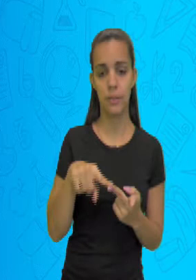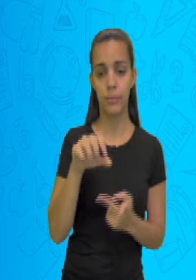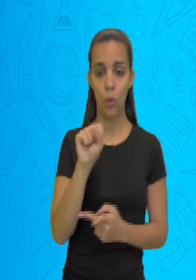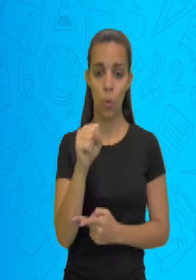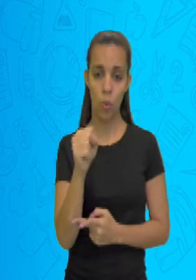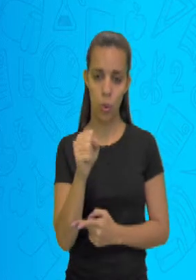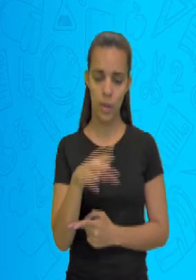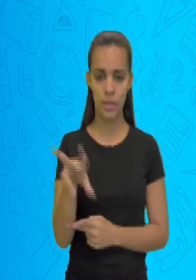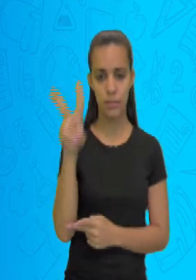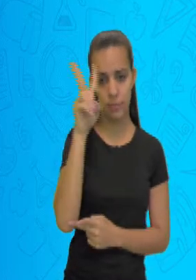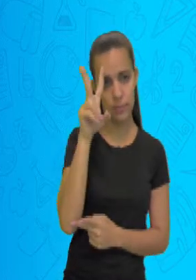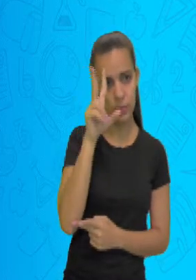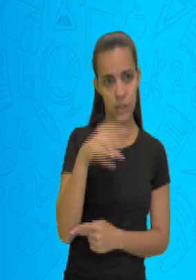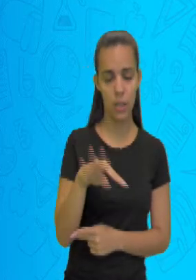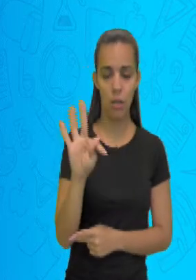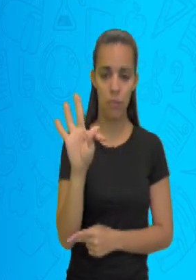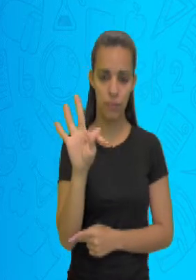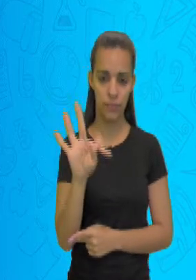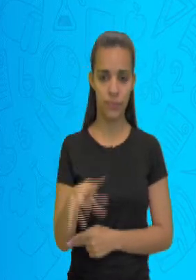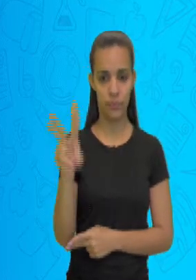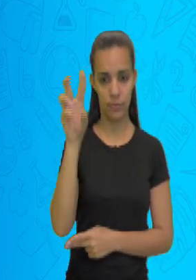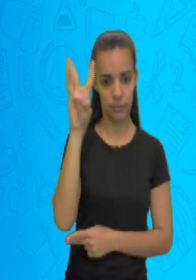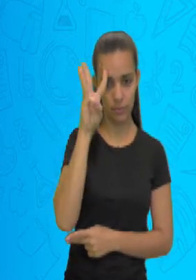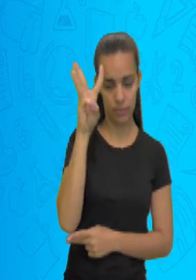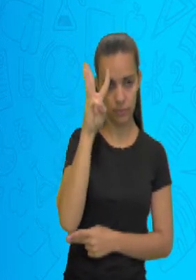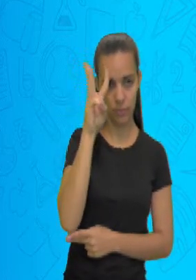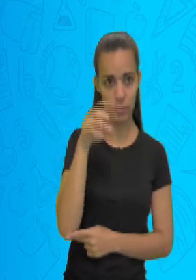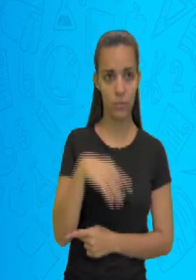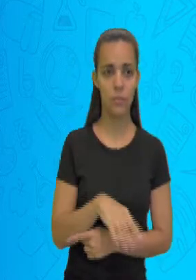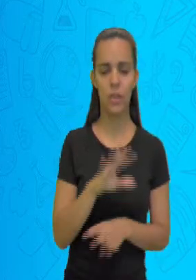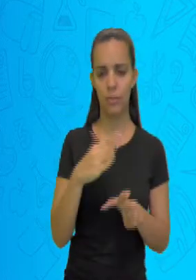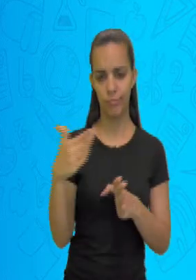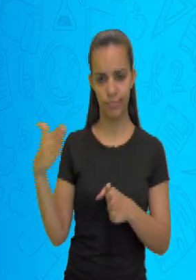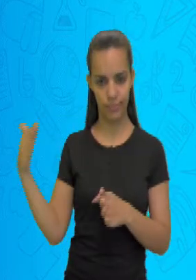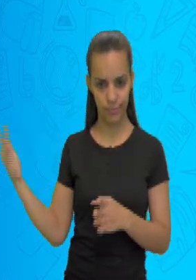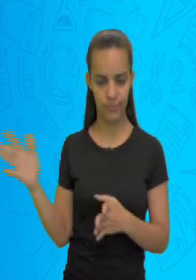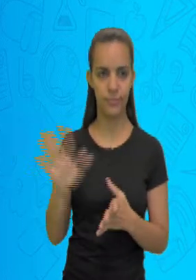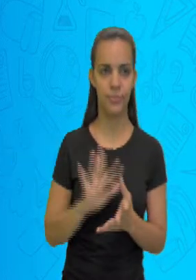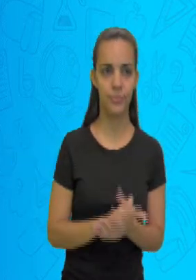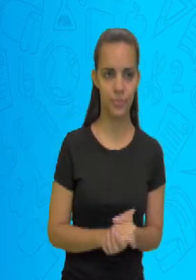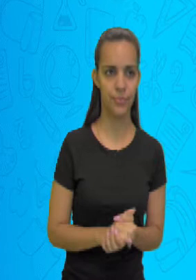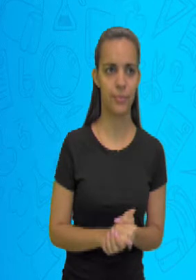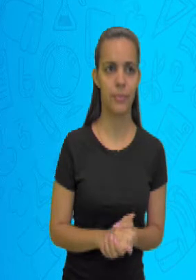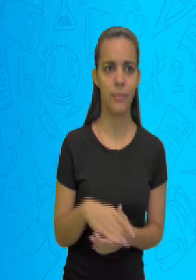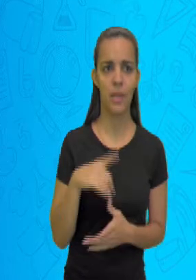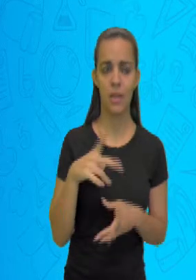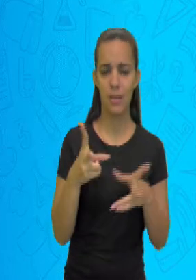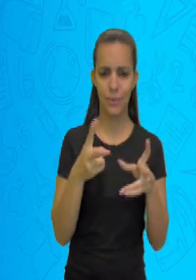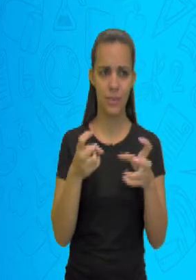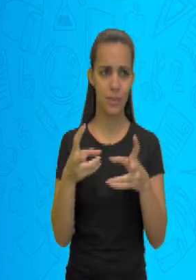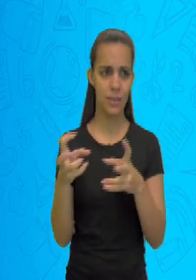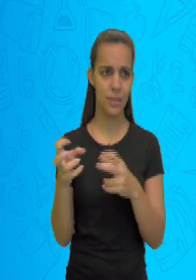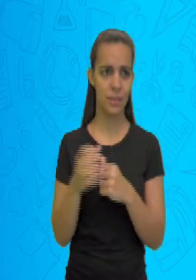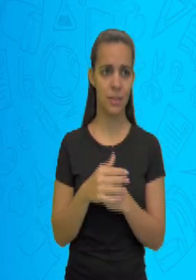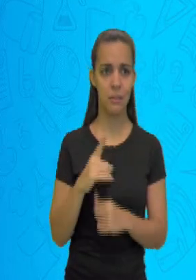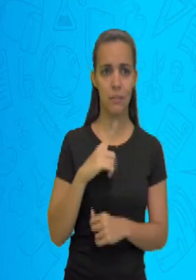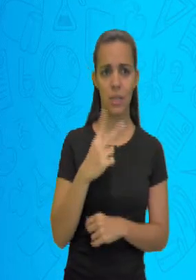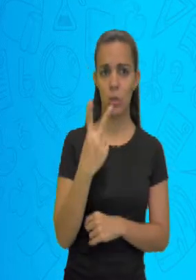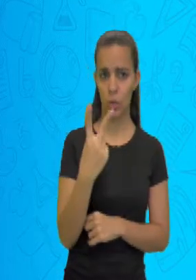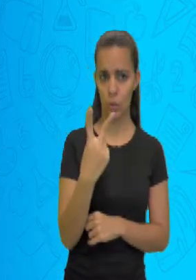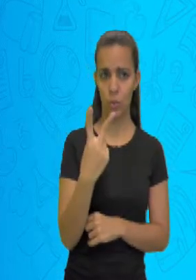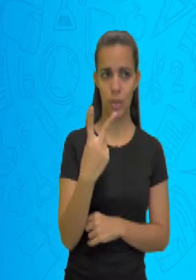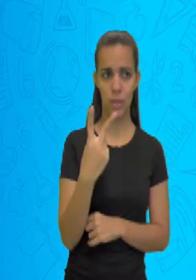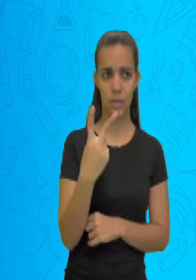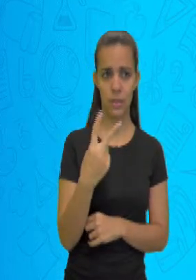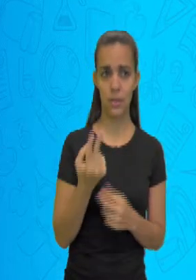S para segunda, o T para terça e assim por diante. Vocês vão perceber que duas letras